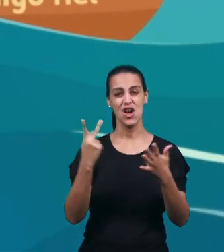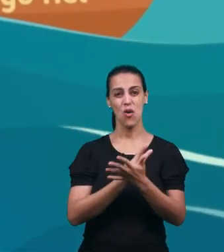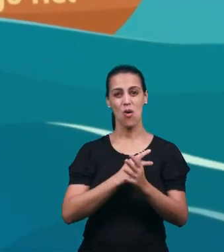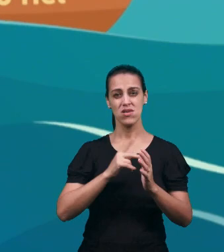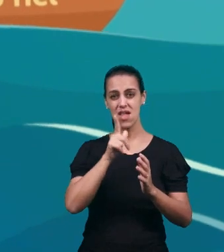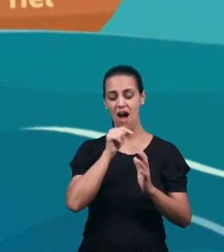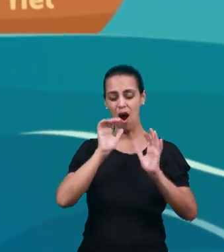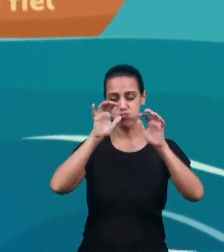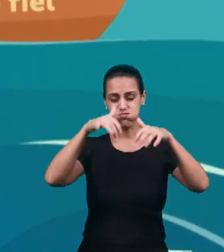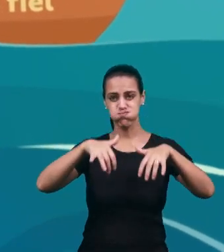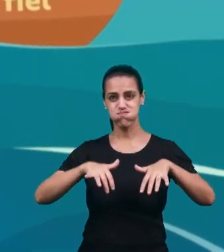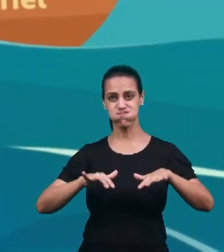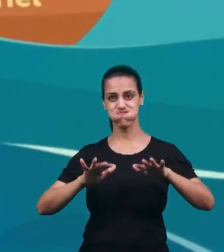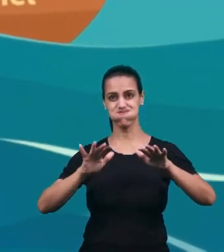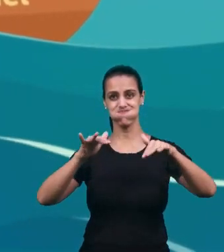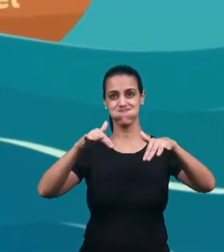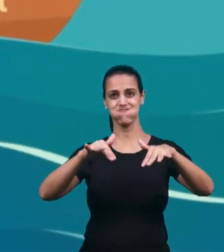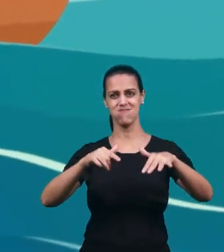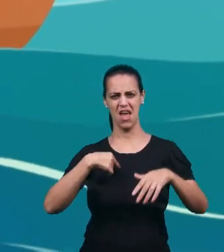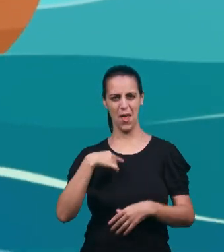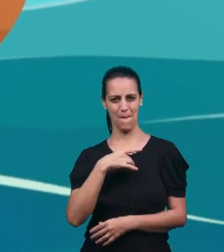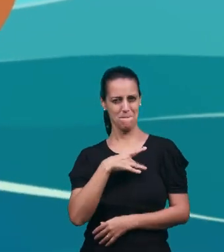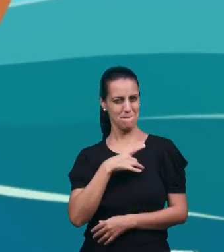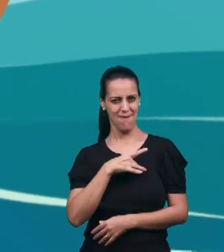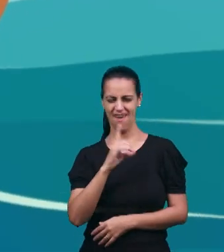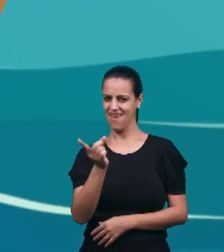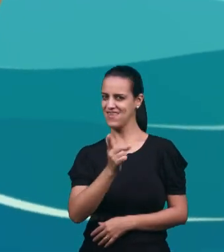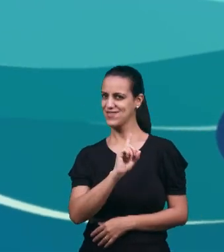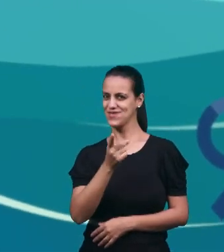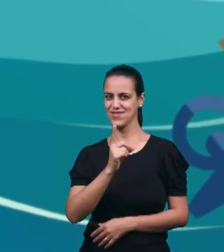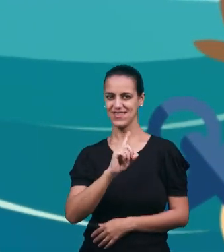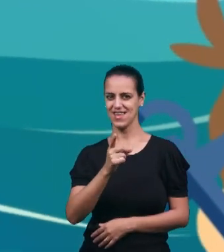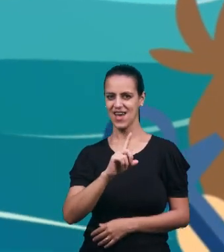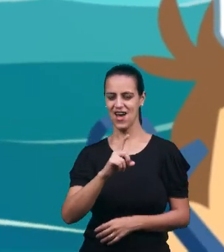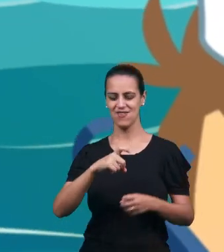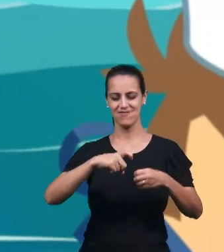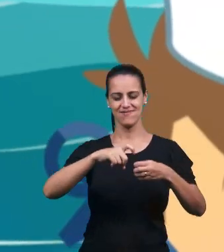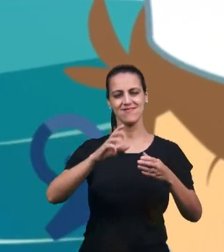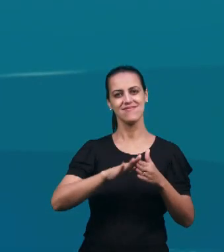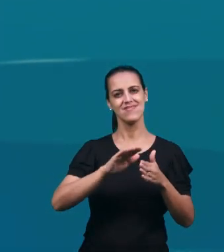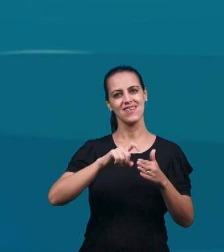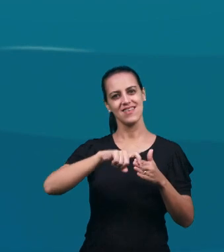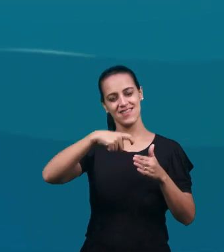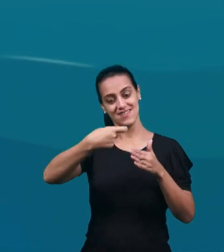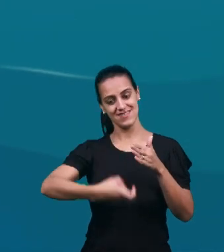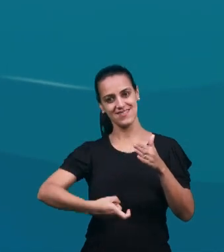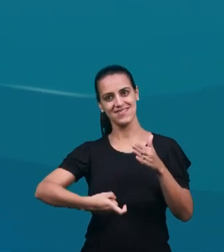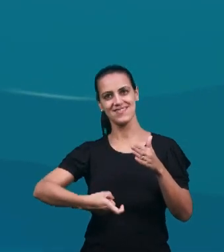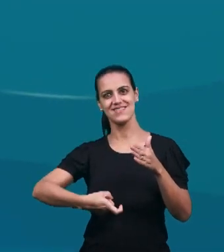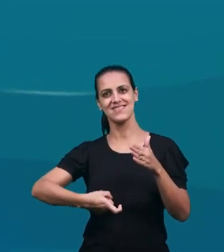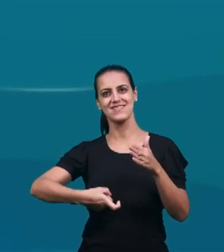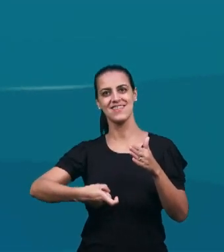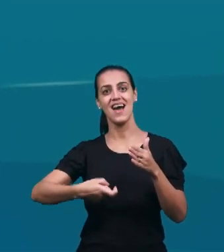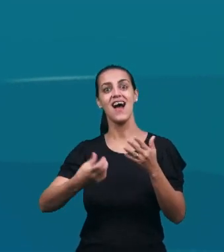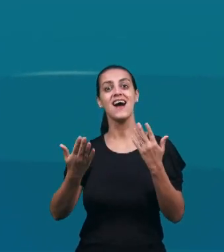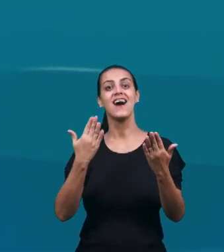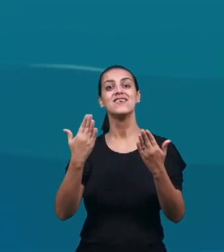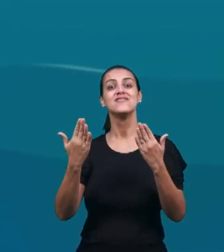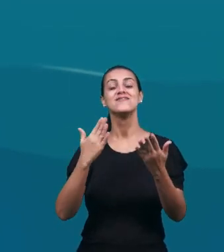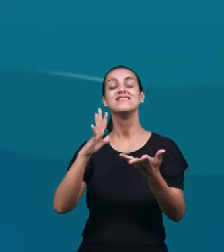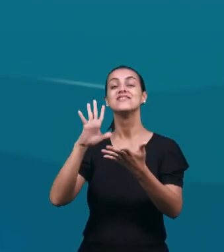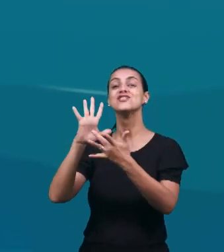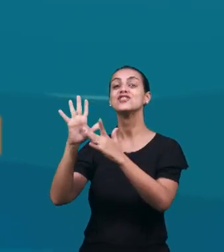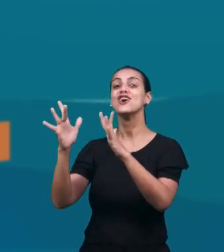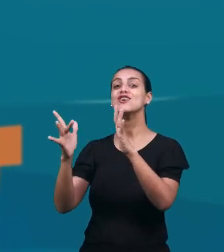Grandes ondas vêm para naufragar, não tenho medo, vou a âncora lançar. Vou